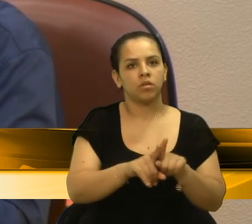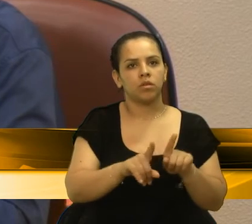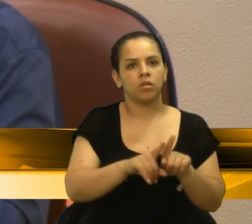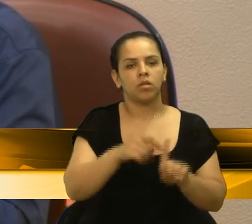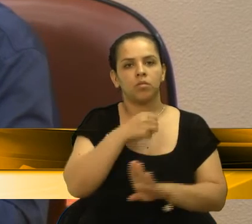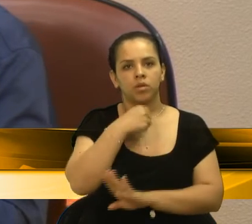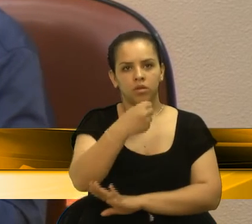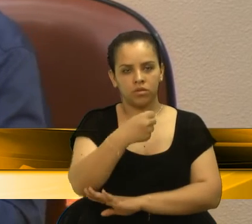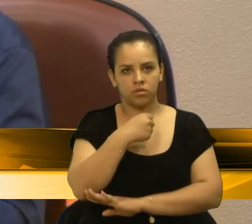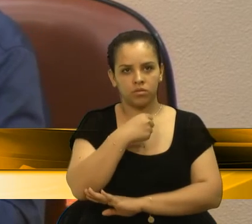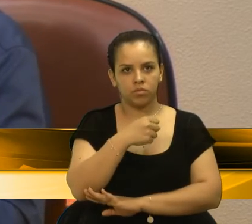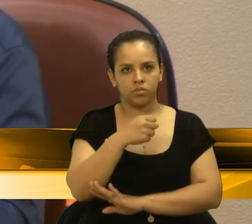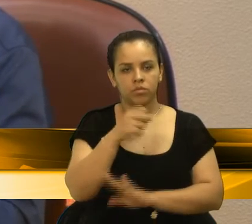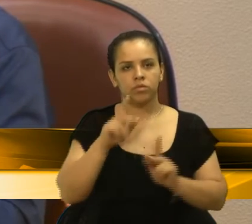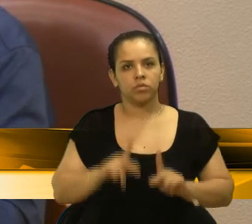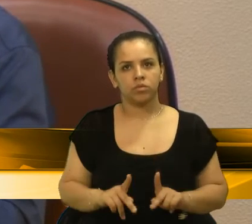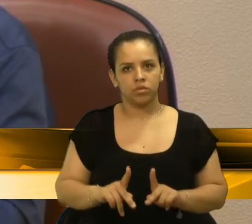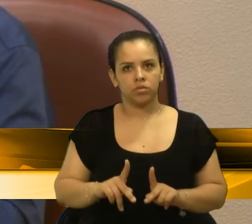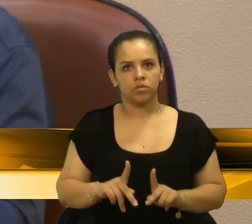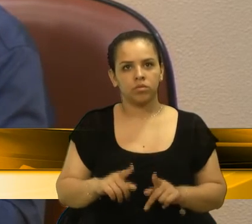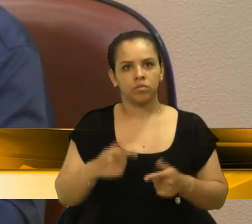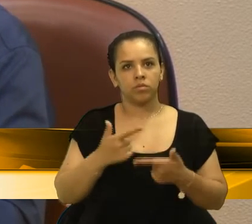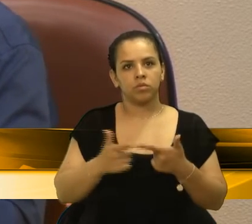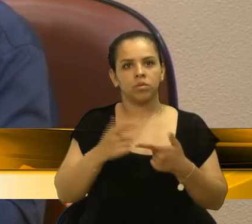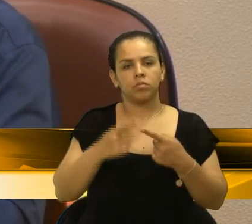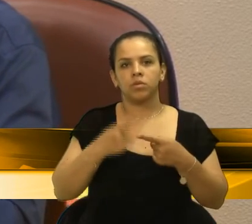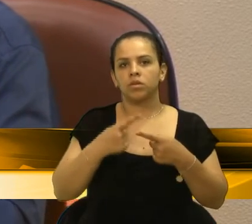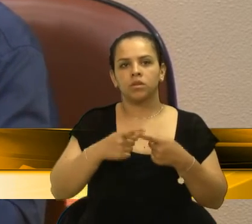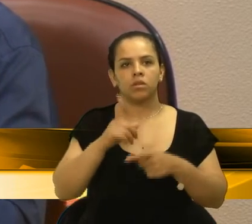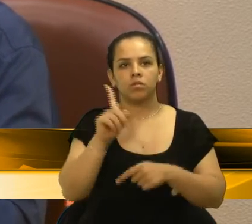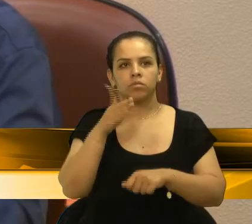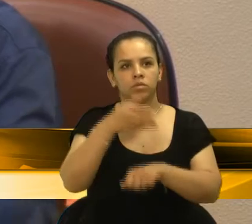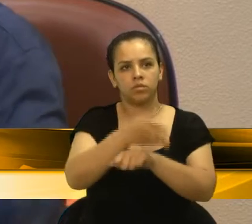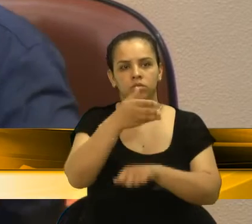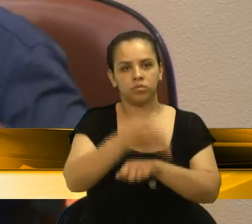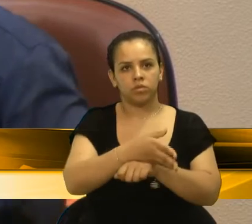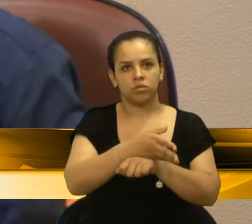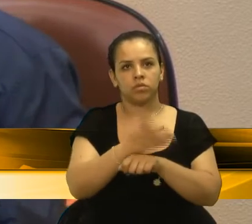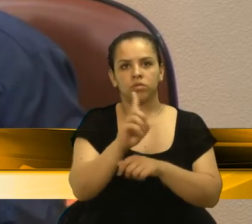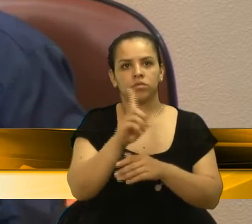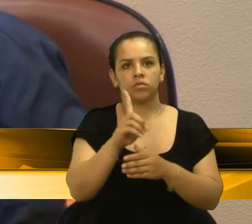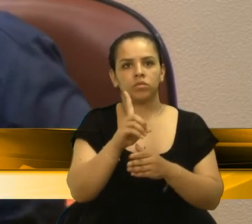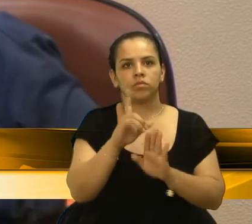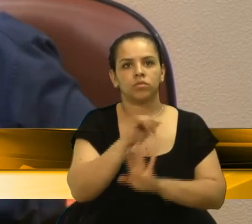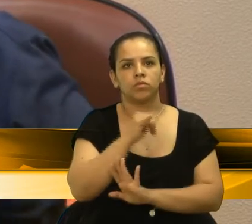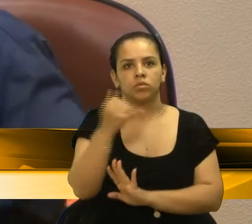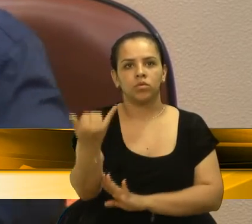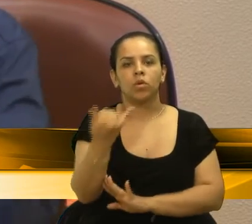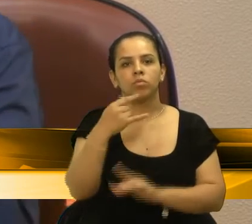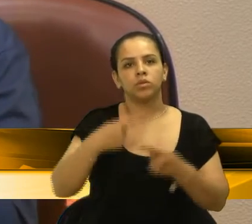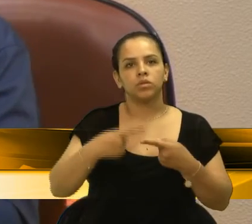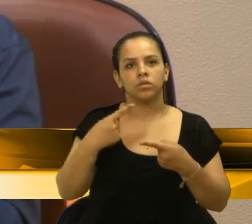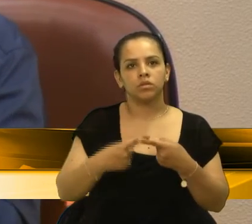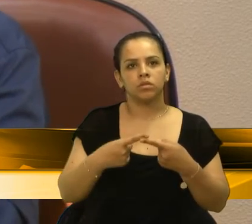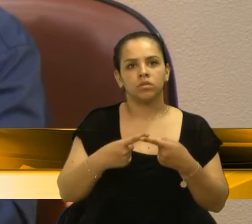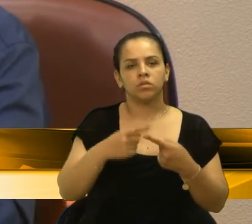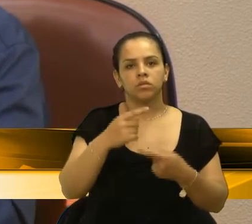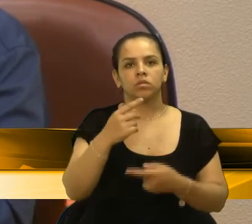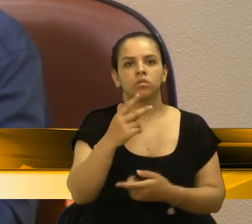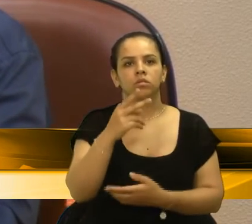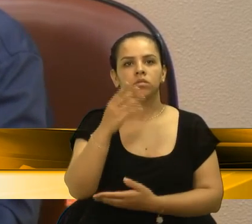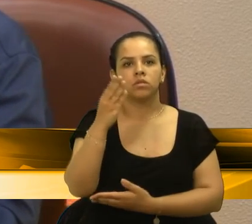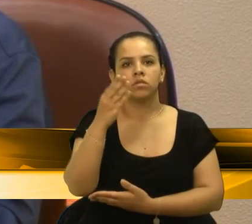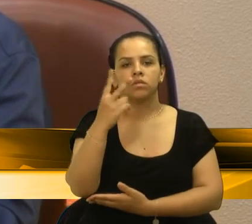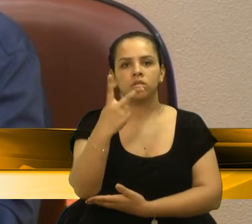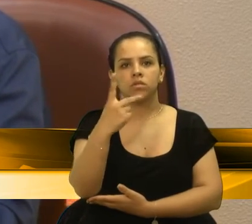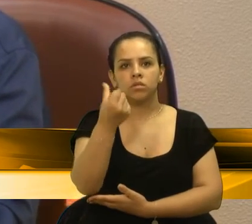pessoal do denunciado, o qual fica prejudicado por seu não comparecimento injustificado. Transcrição das atas 16/2019,